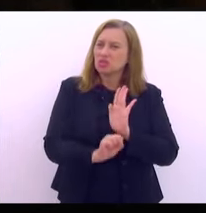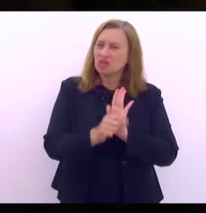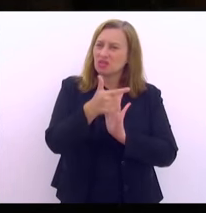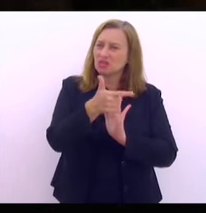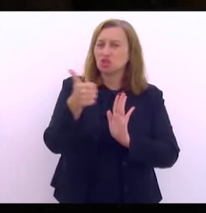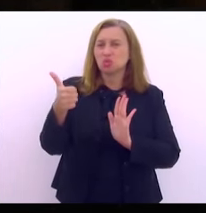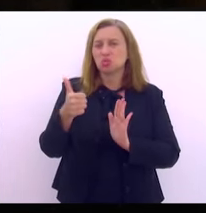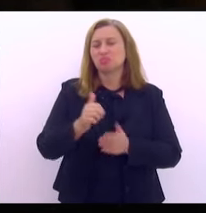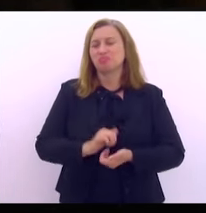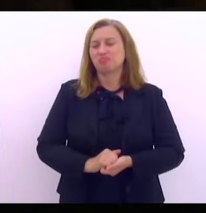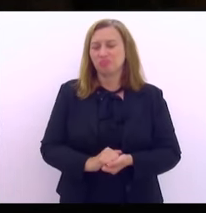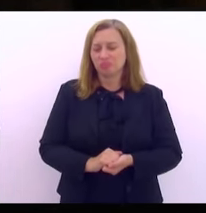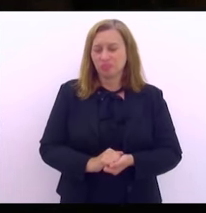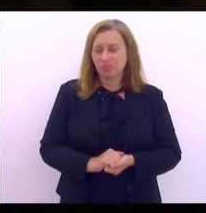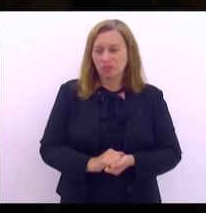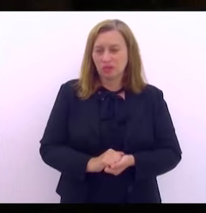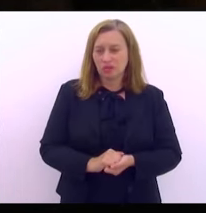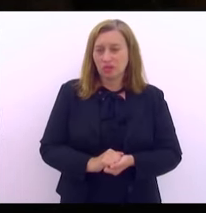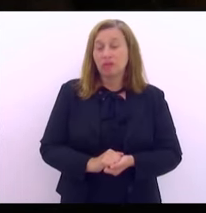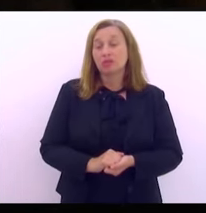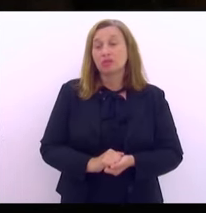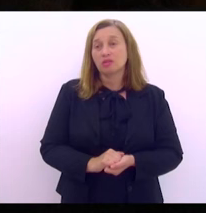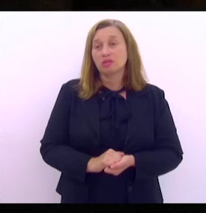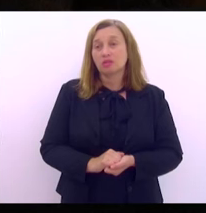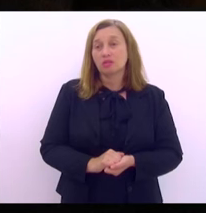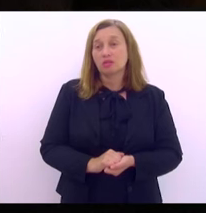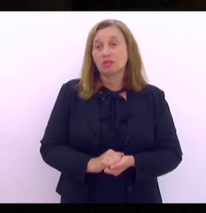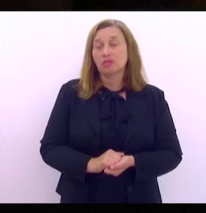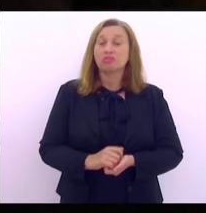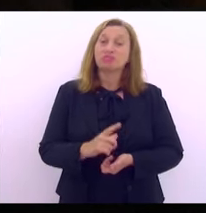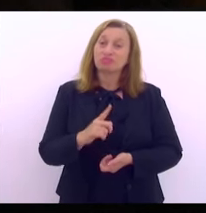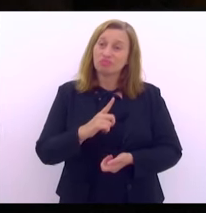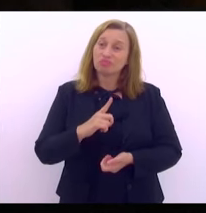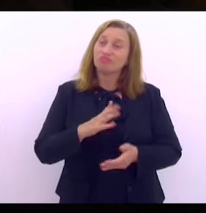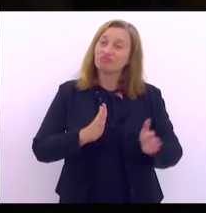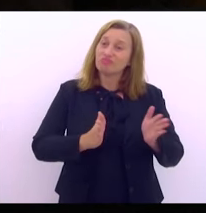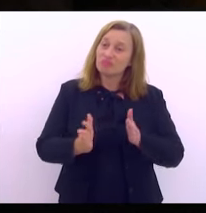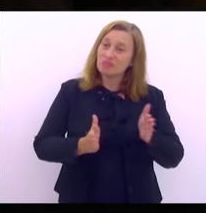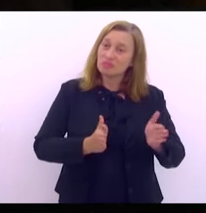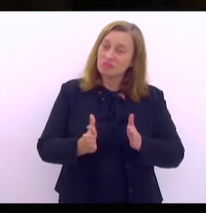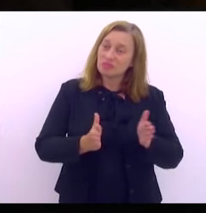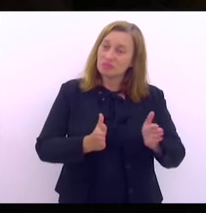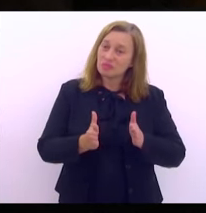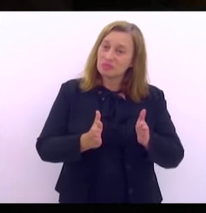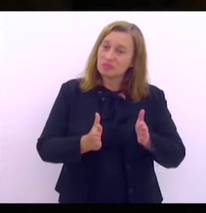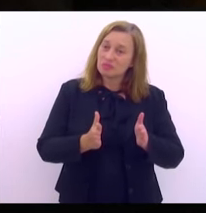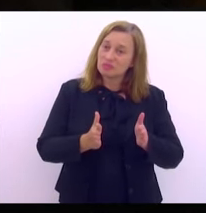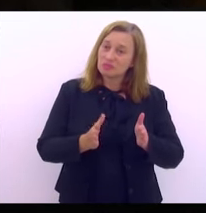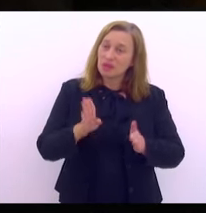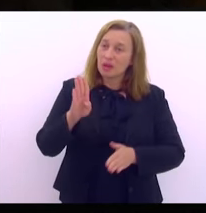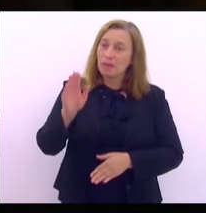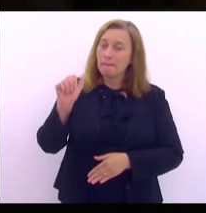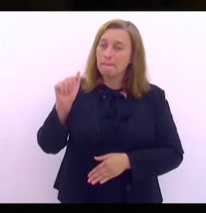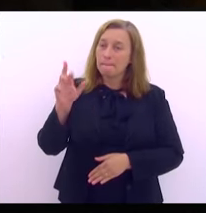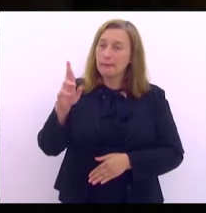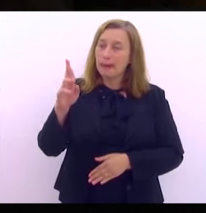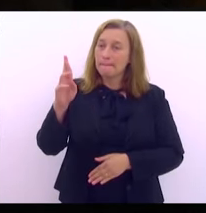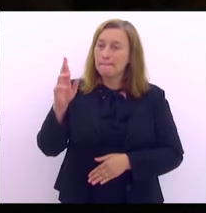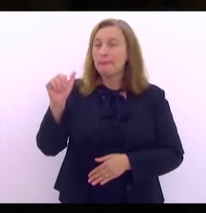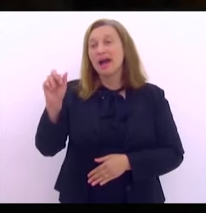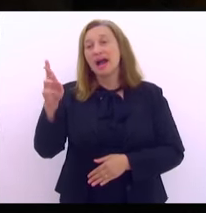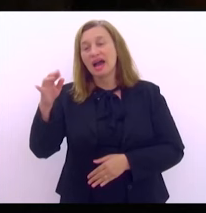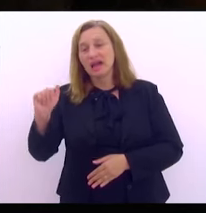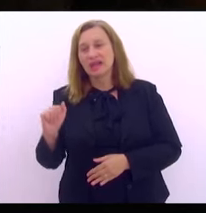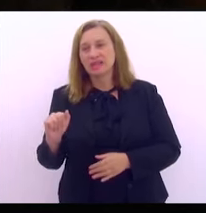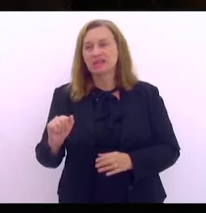XXI, como nós tivéssemos ainda no período da barbárie, com declarações de